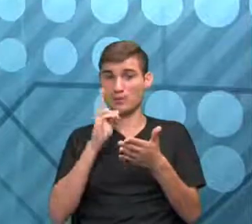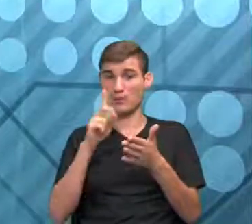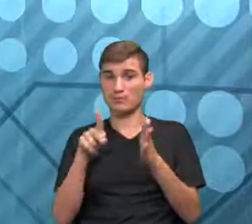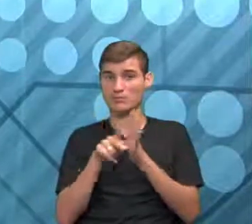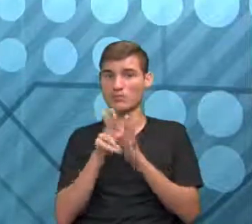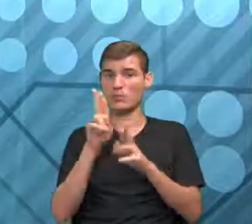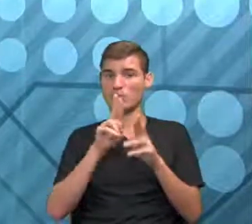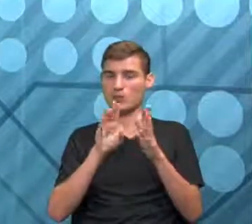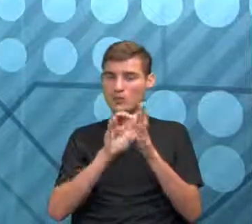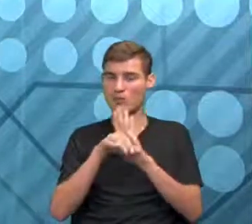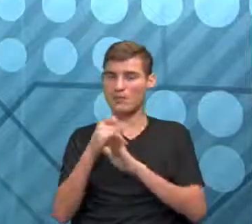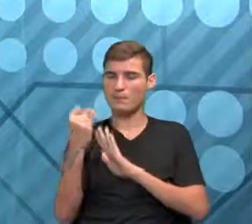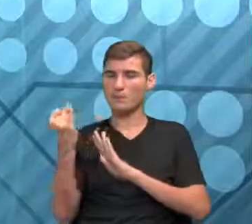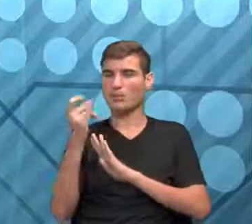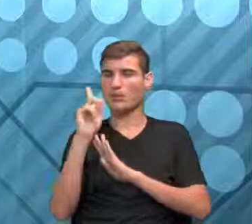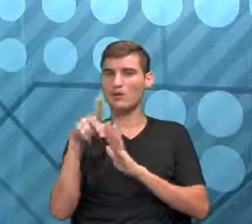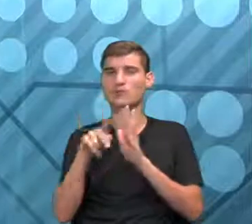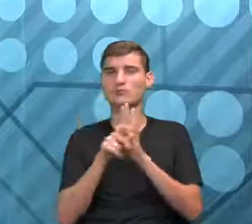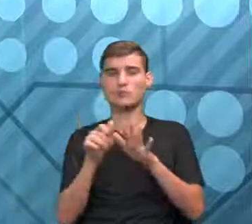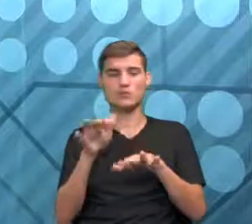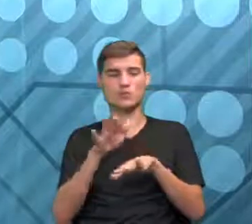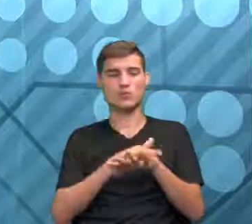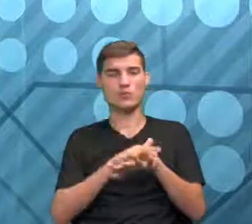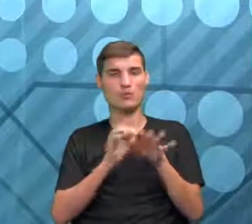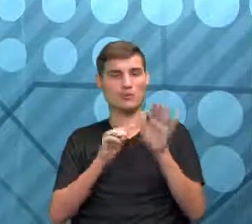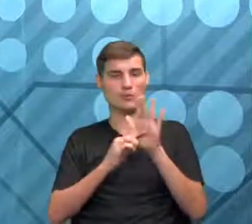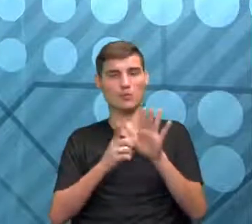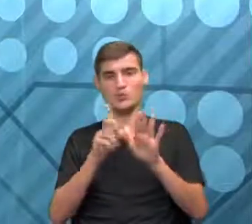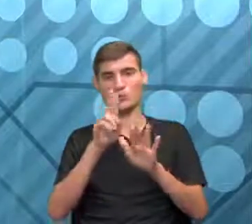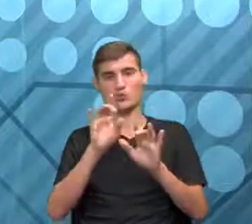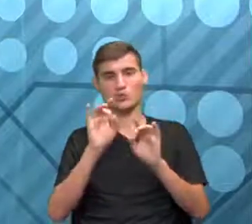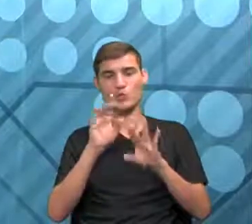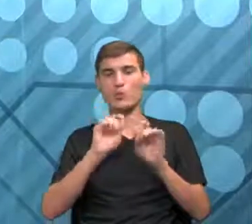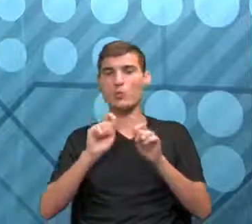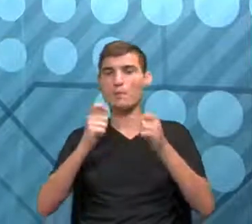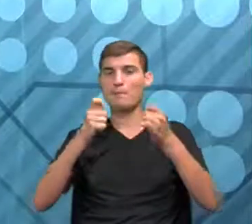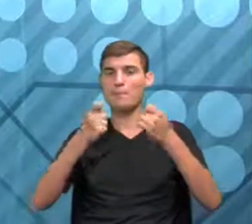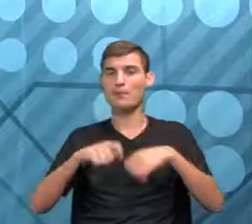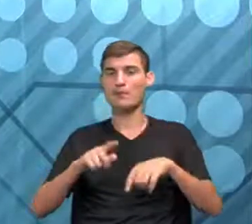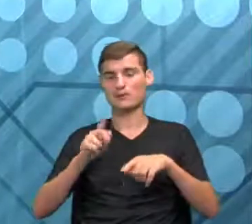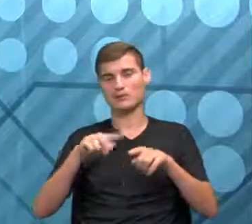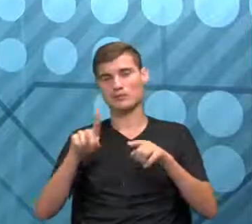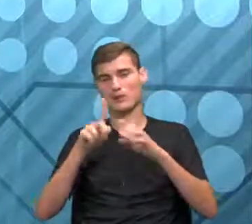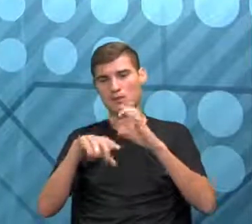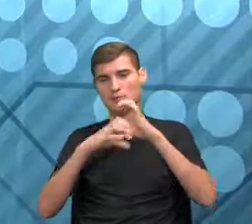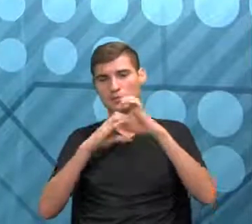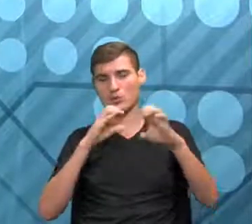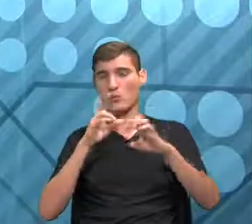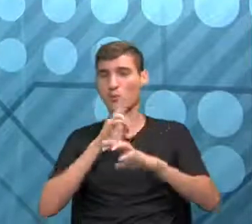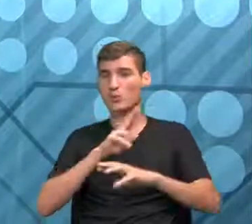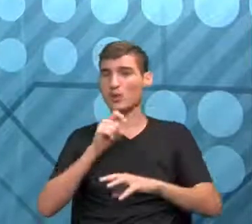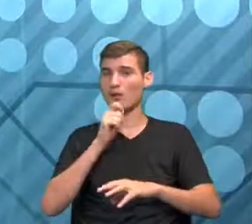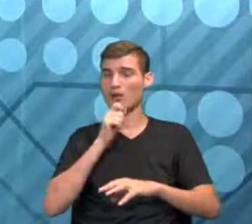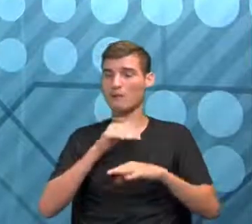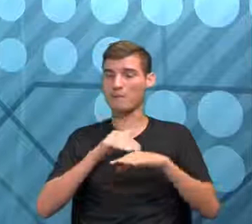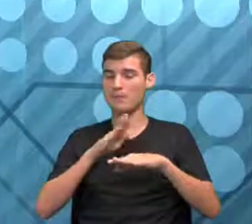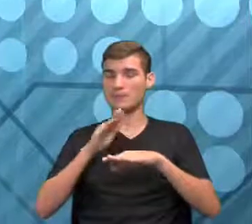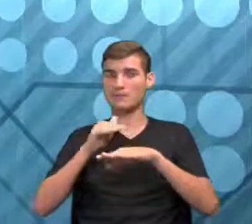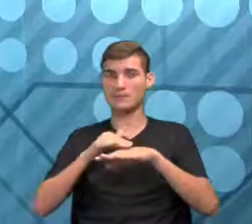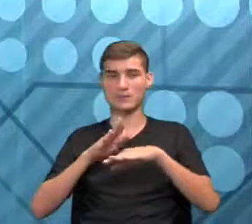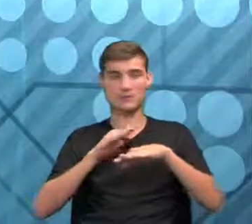um conceito muito importante que é a sobreamostragem. A gente não utiliza só o que é necessário. Como engenheiro, a gente utiliza ainda mais. A